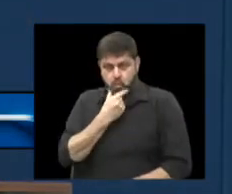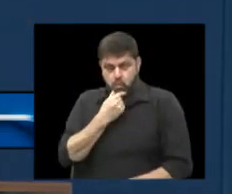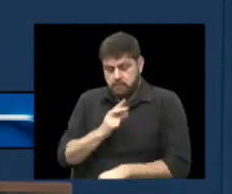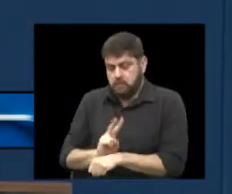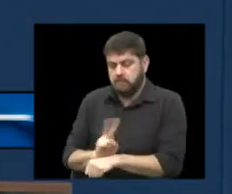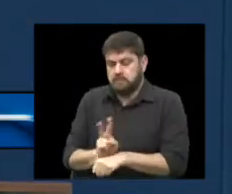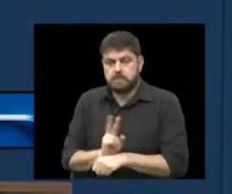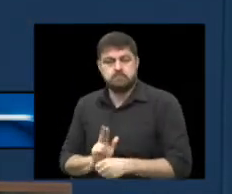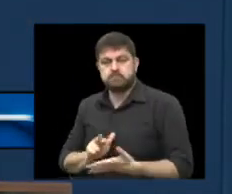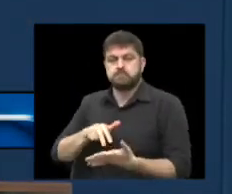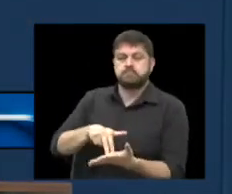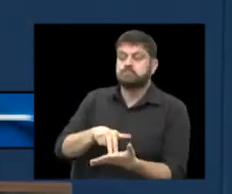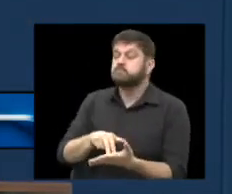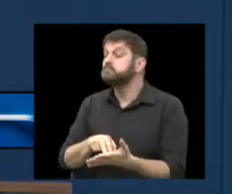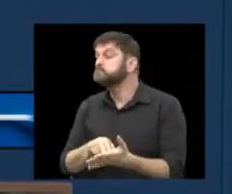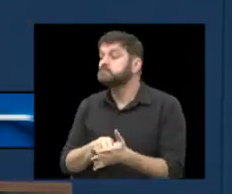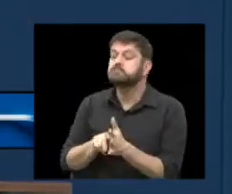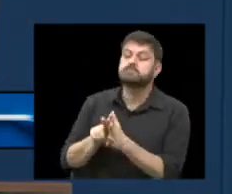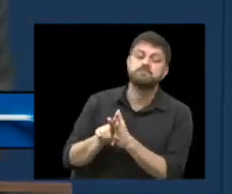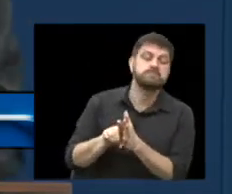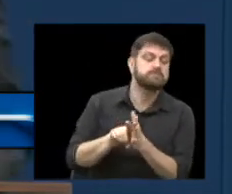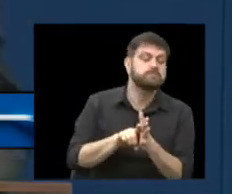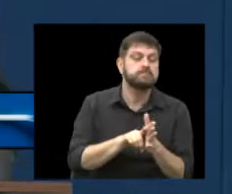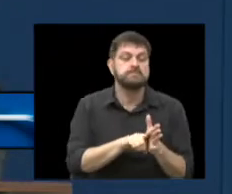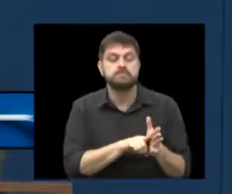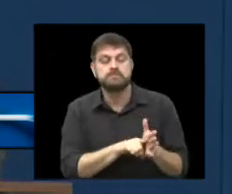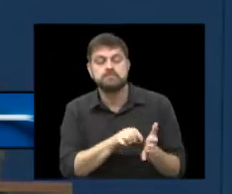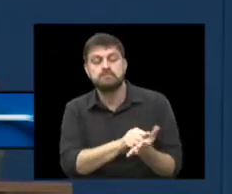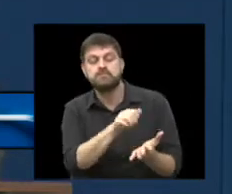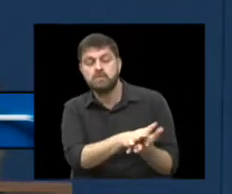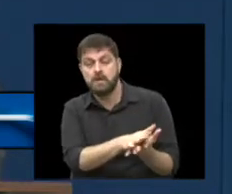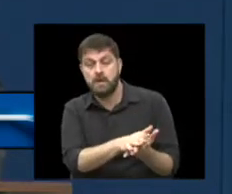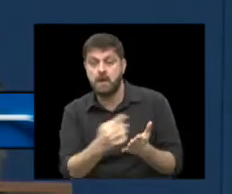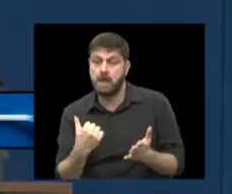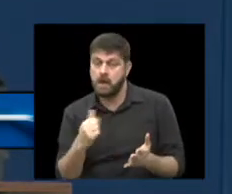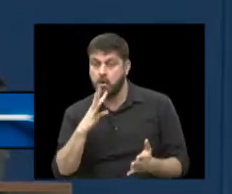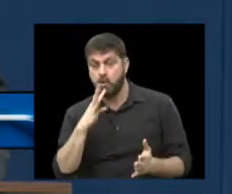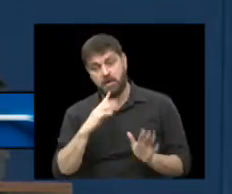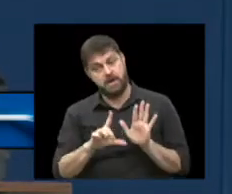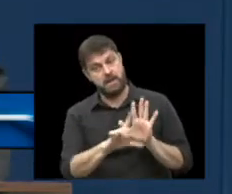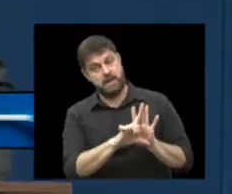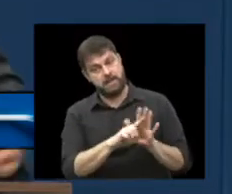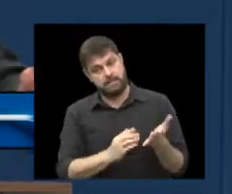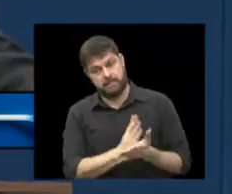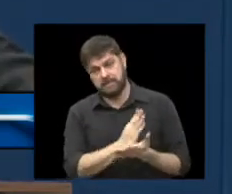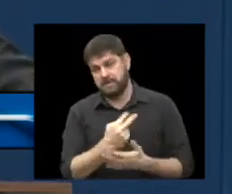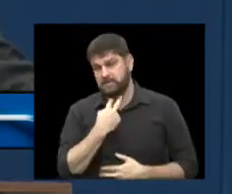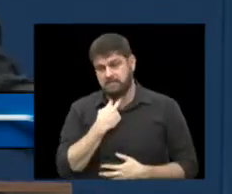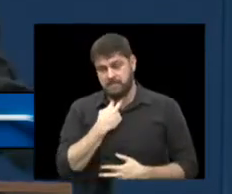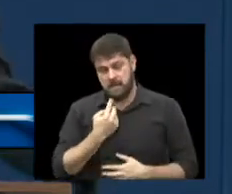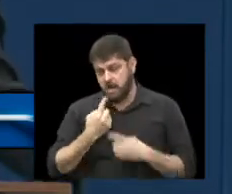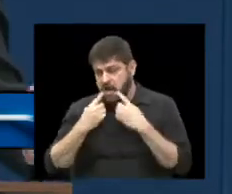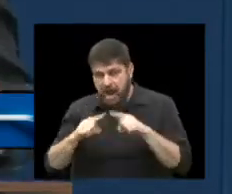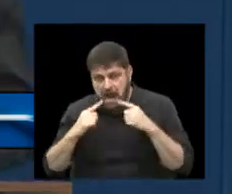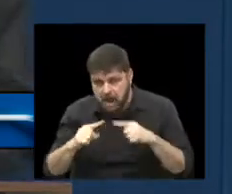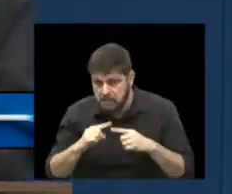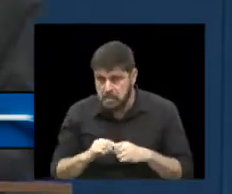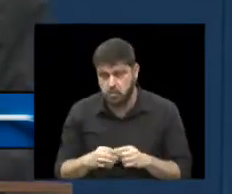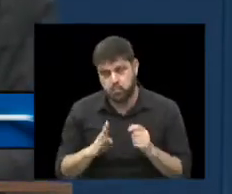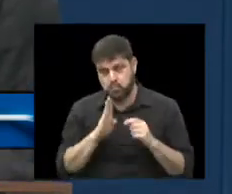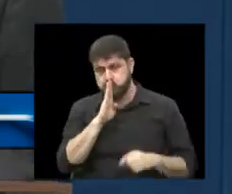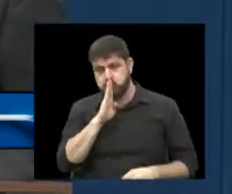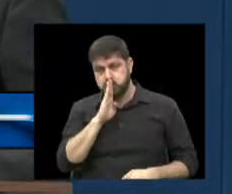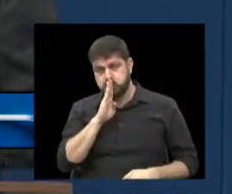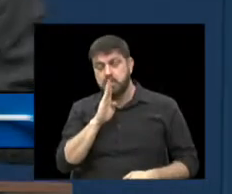chega no seu estabelecimento, ele chega a partir da lei que foi aprovada. Não tem discussão se teve reclamação ou não. E